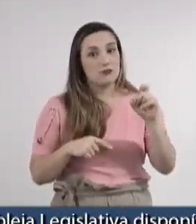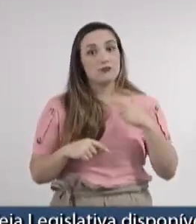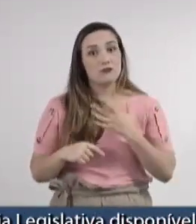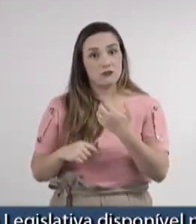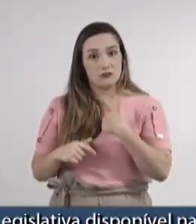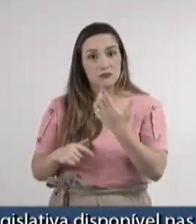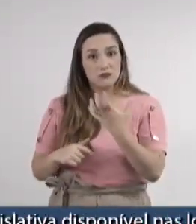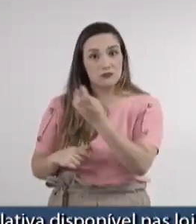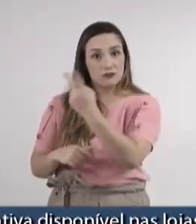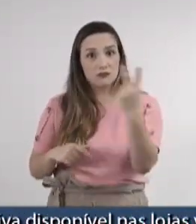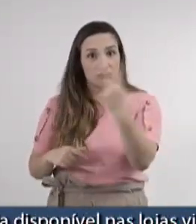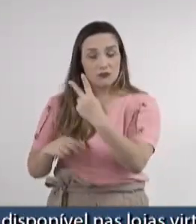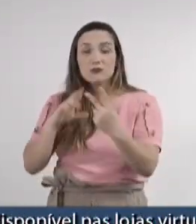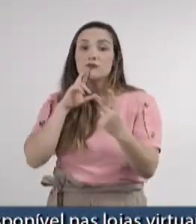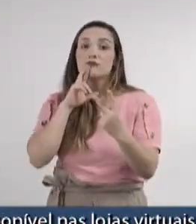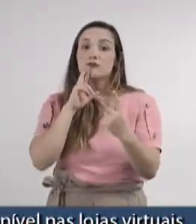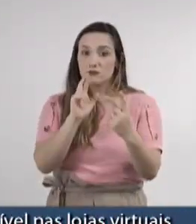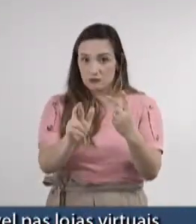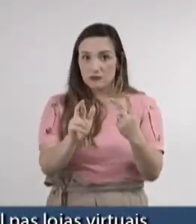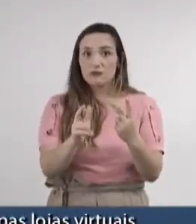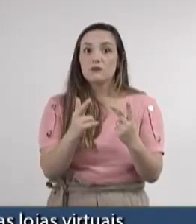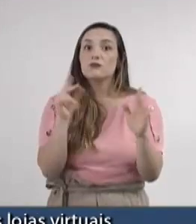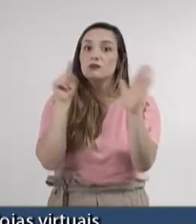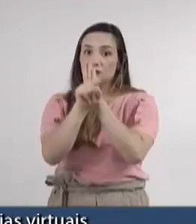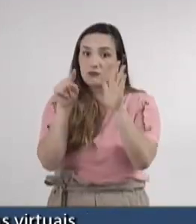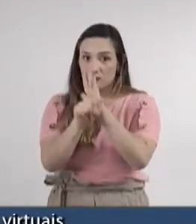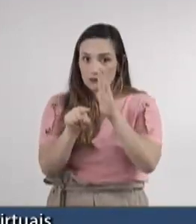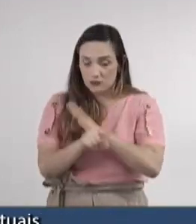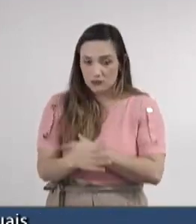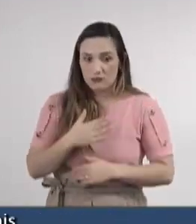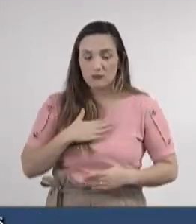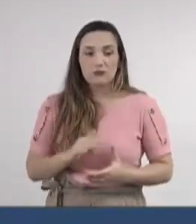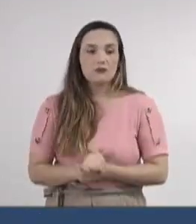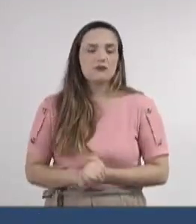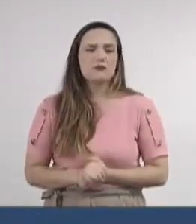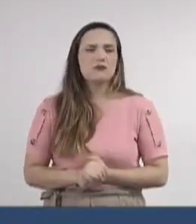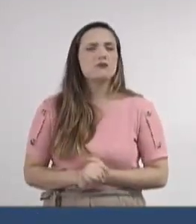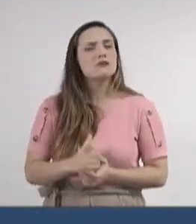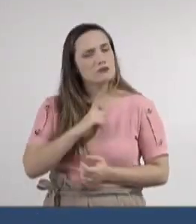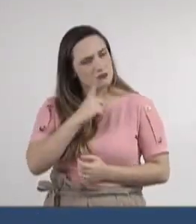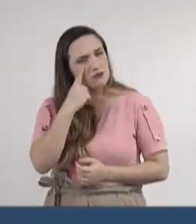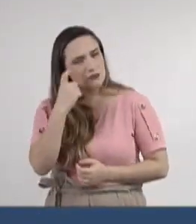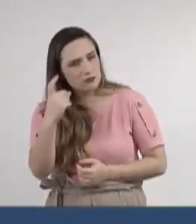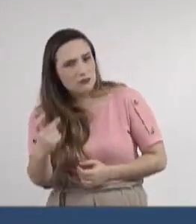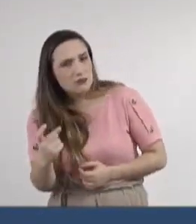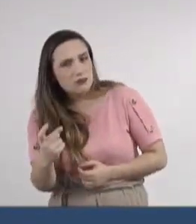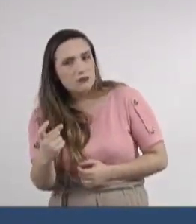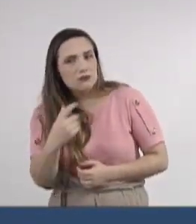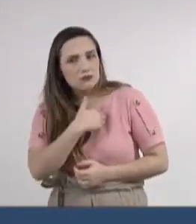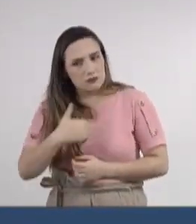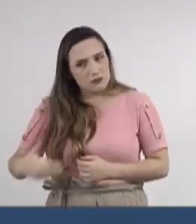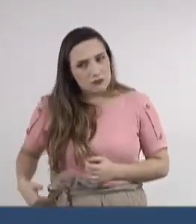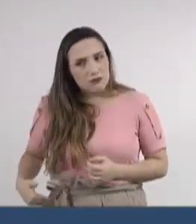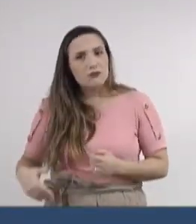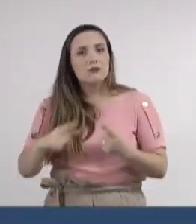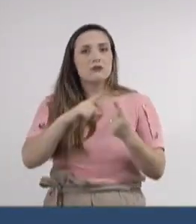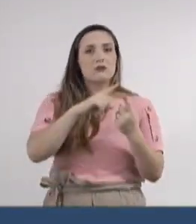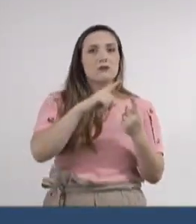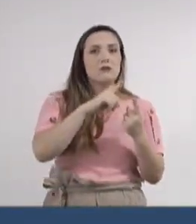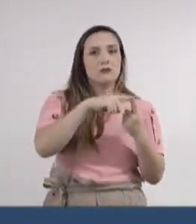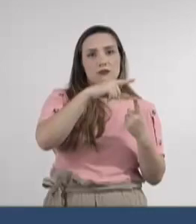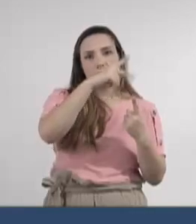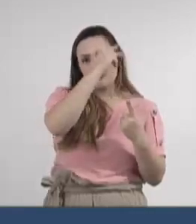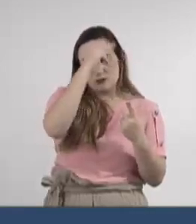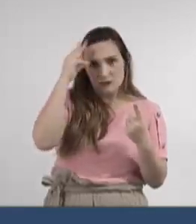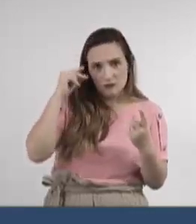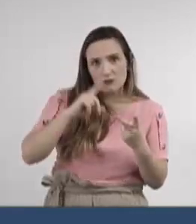de 15 dias os seguintes questionamentos. Se há interesse por parte das administrações públicas, municipal e